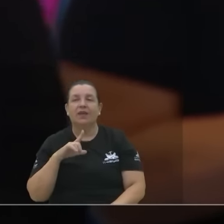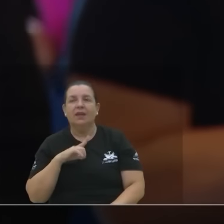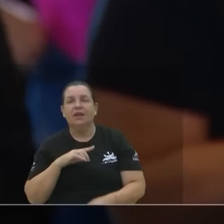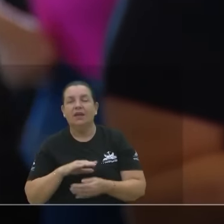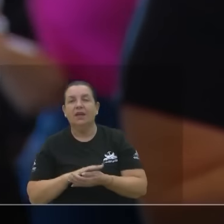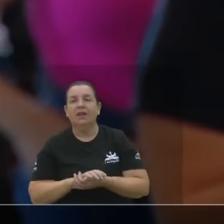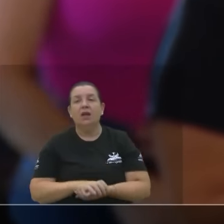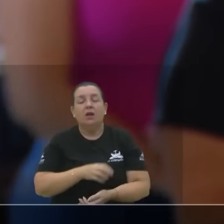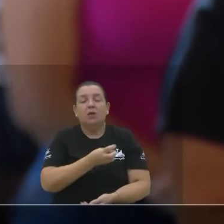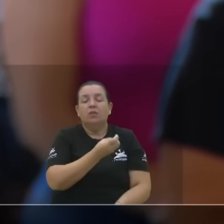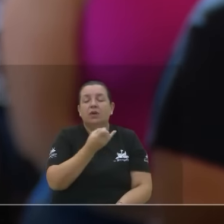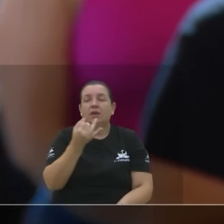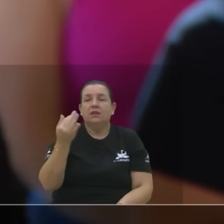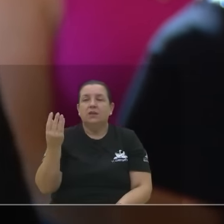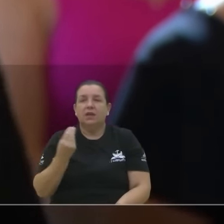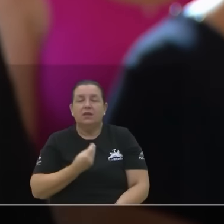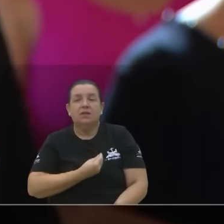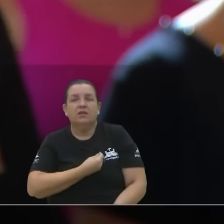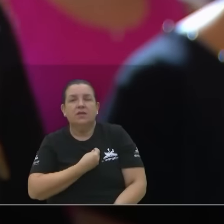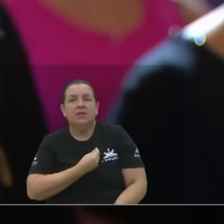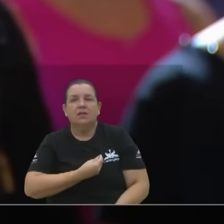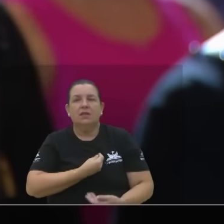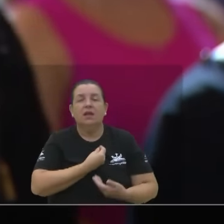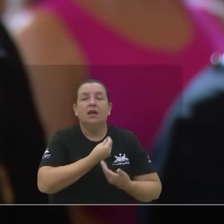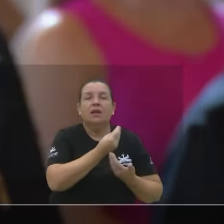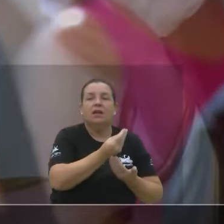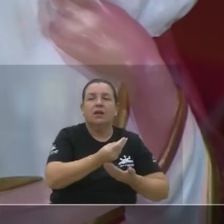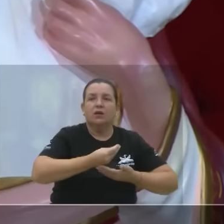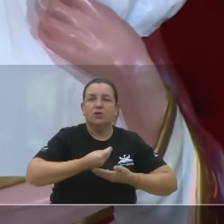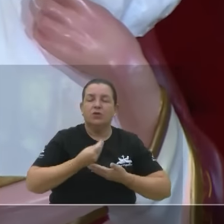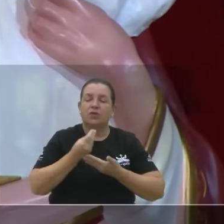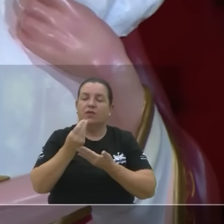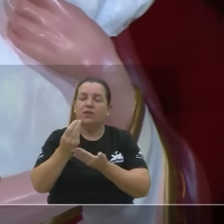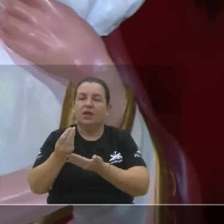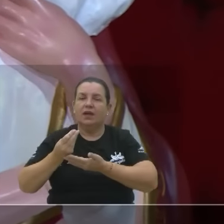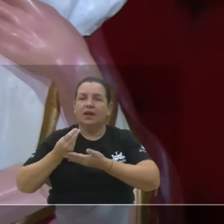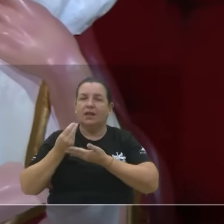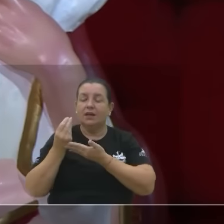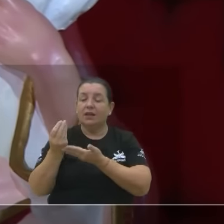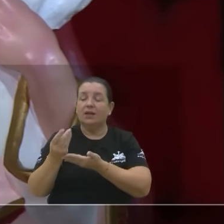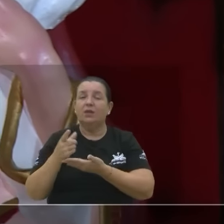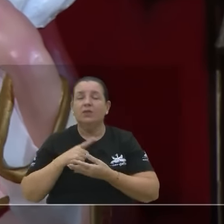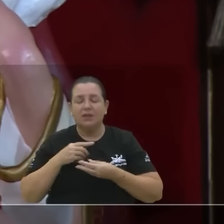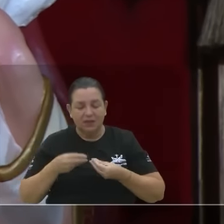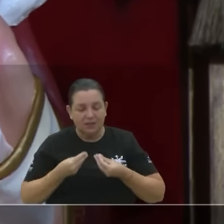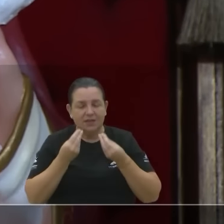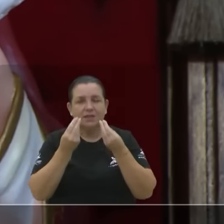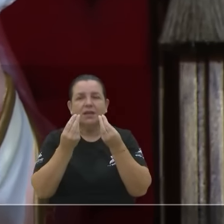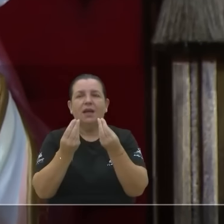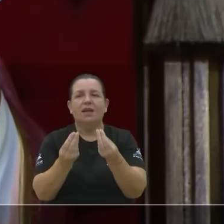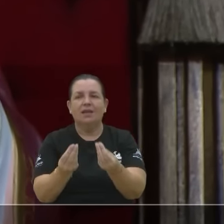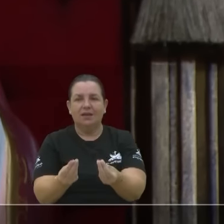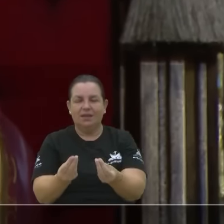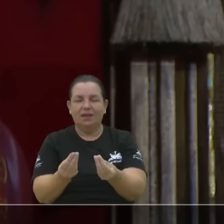terei. Quanta vida eu tiver, eu